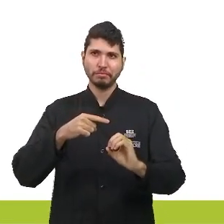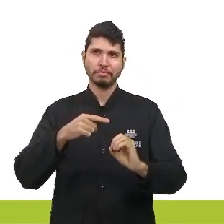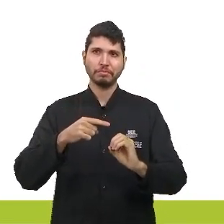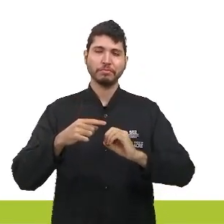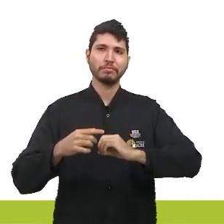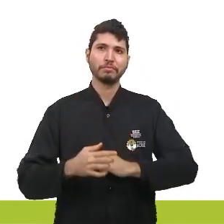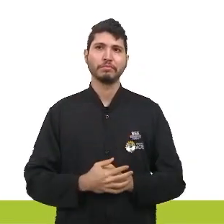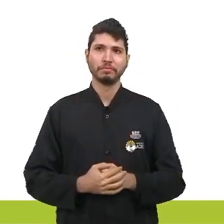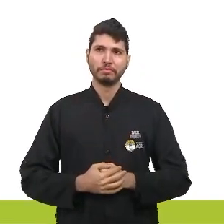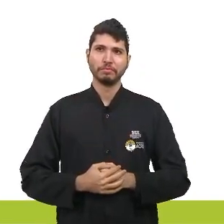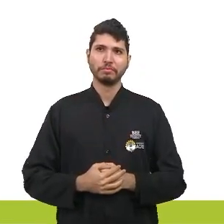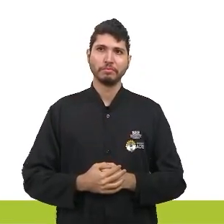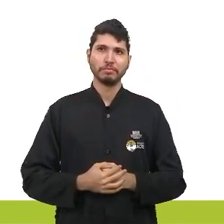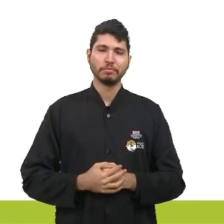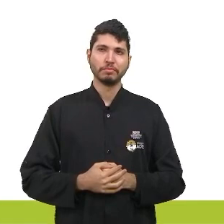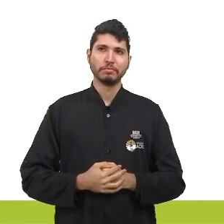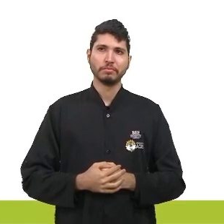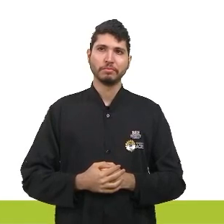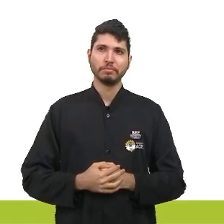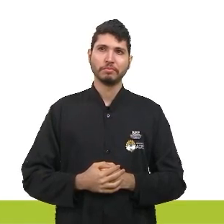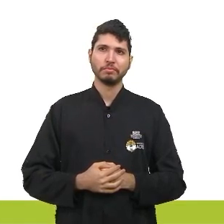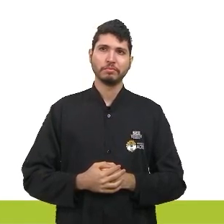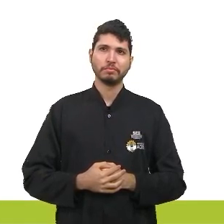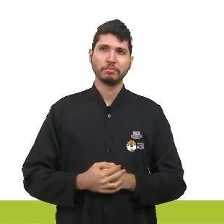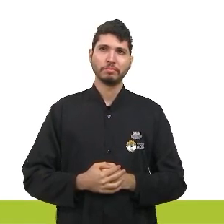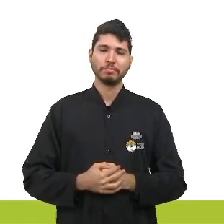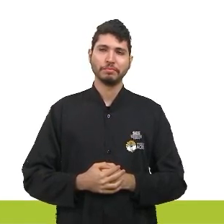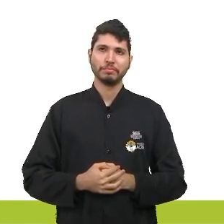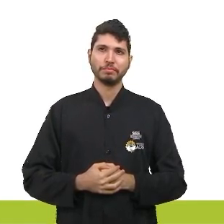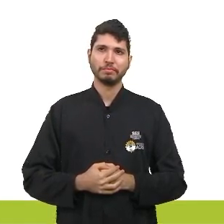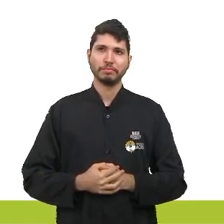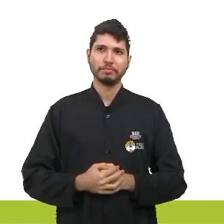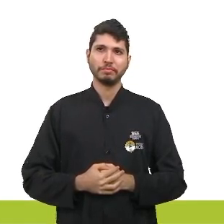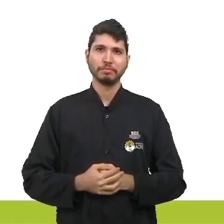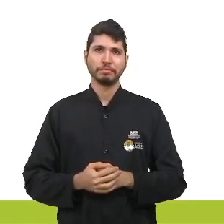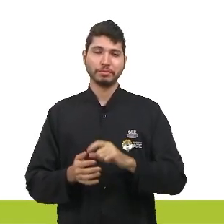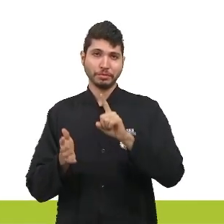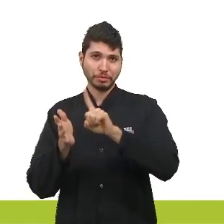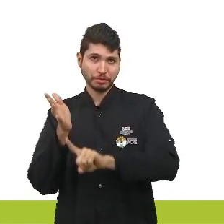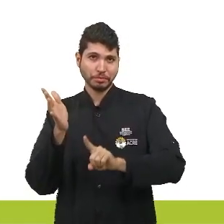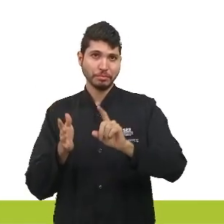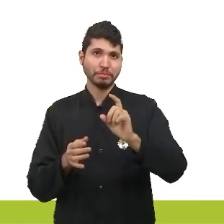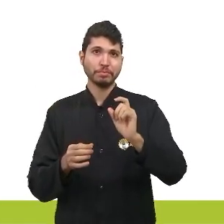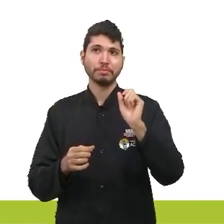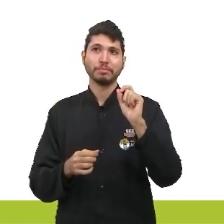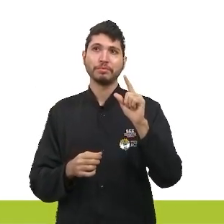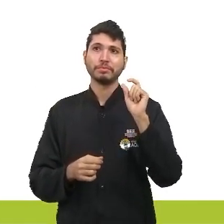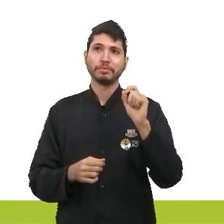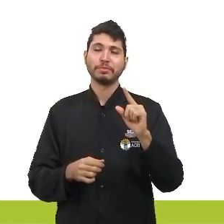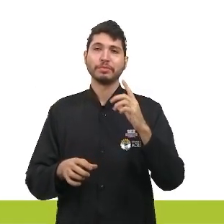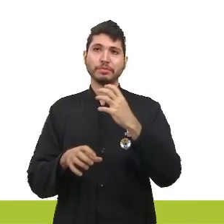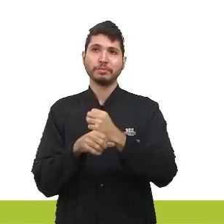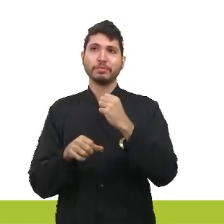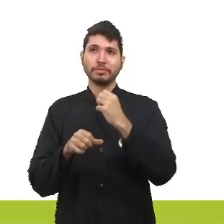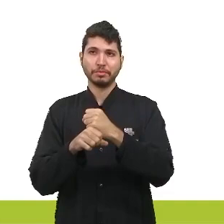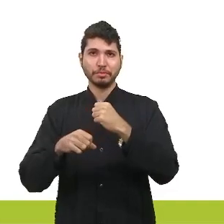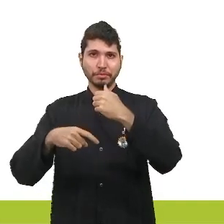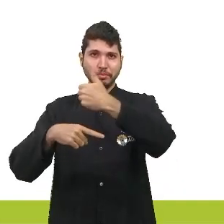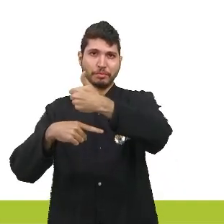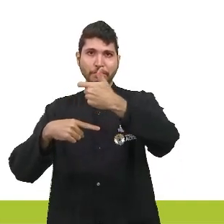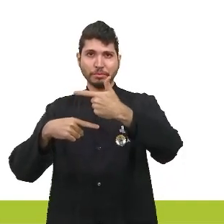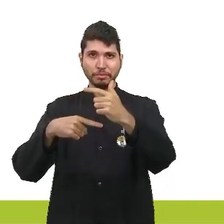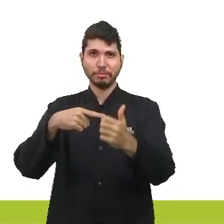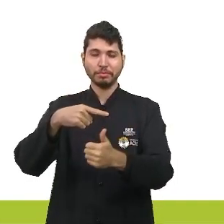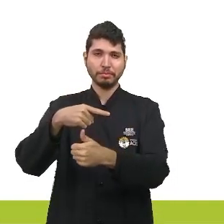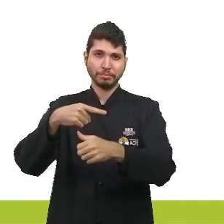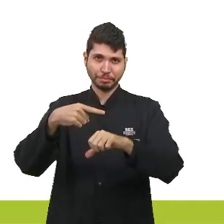retirar uma azul, agora nós teríamos 12 num total de 19. Façam